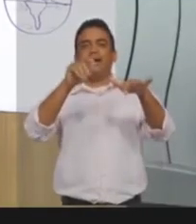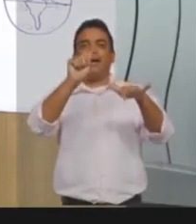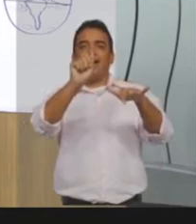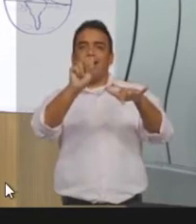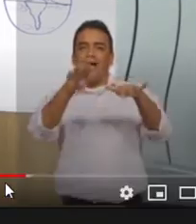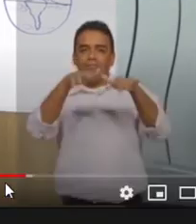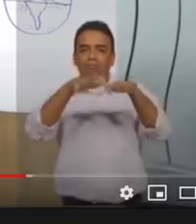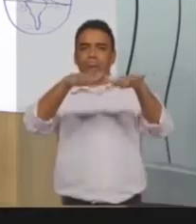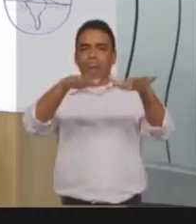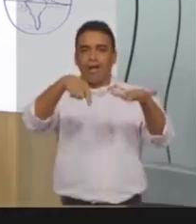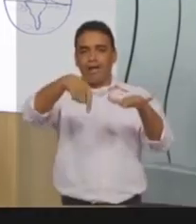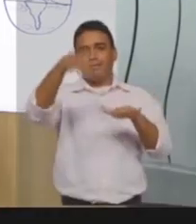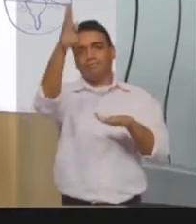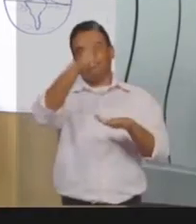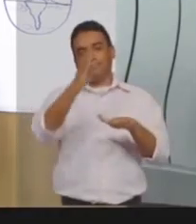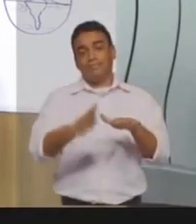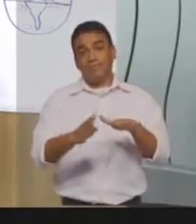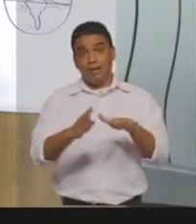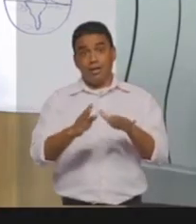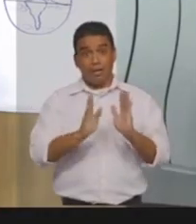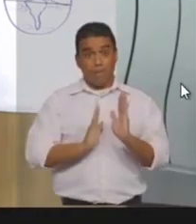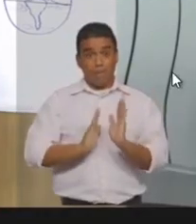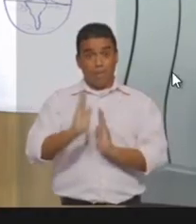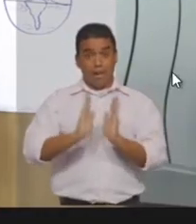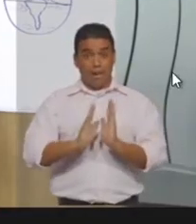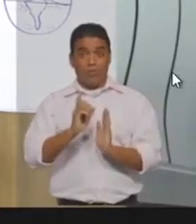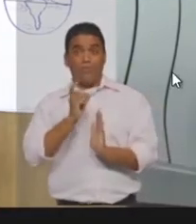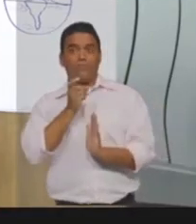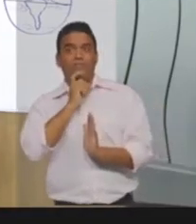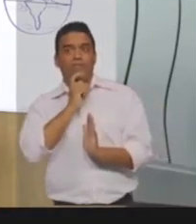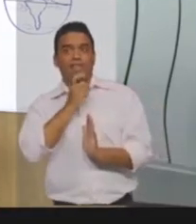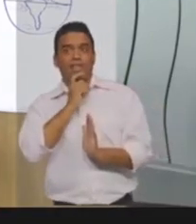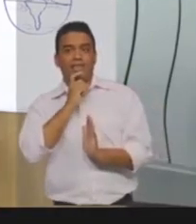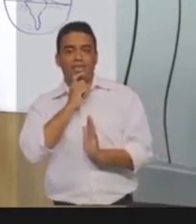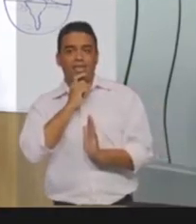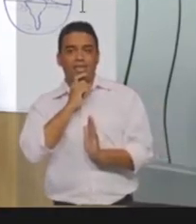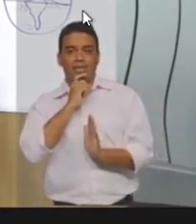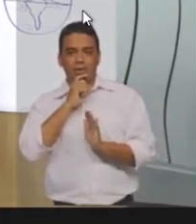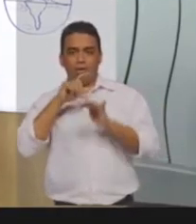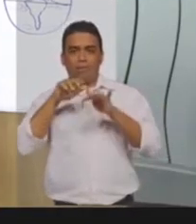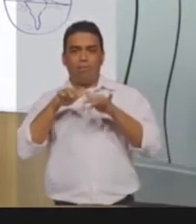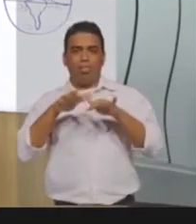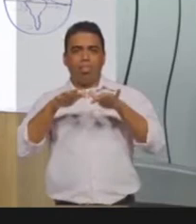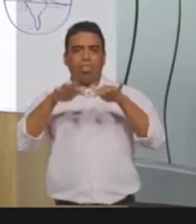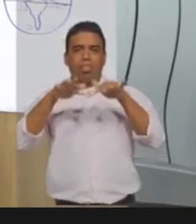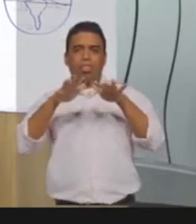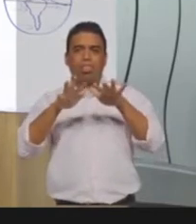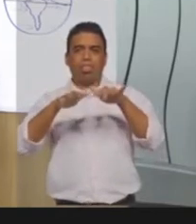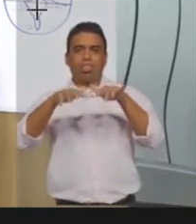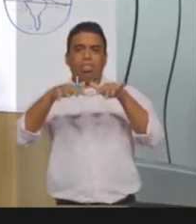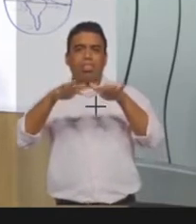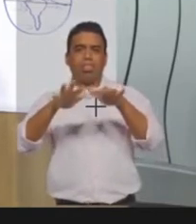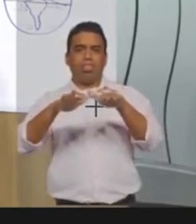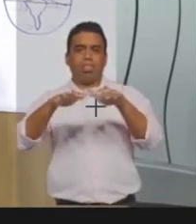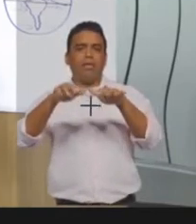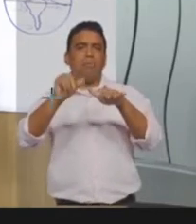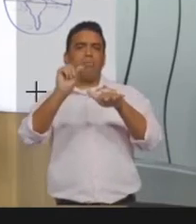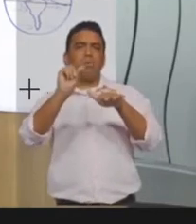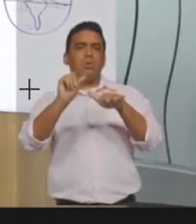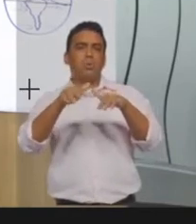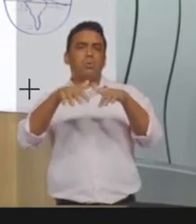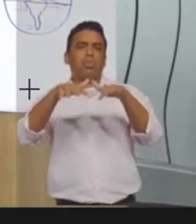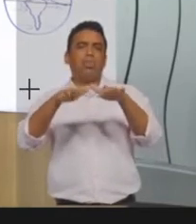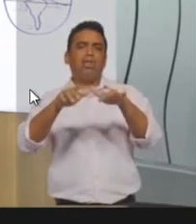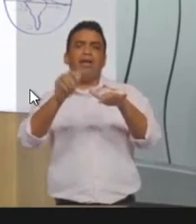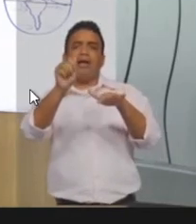nosso país. Quando chega no inverno, nós temos uma movimentação menor dessas massas de ar quente e aumenta a